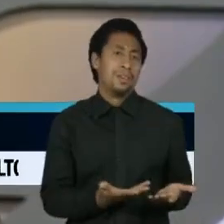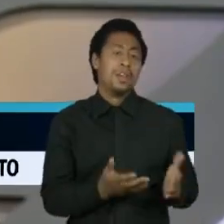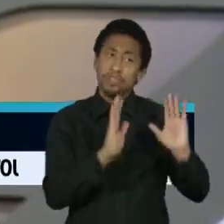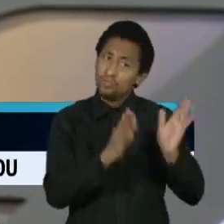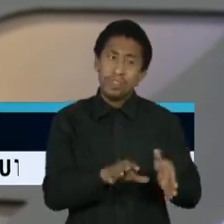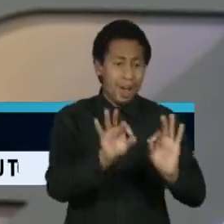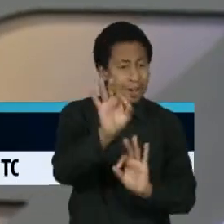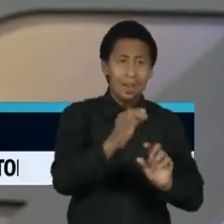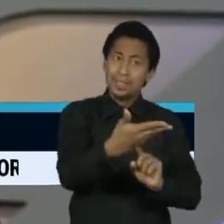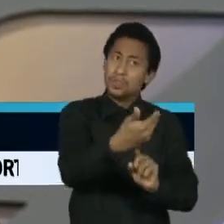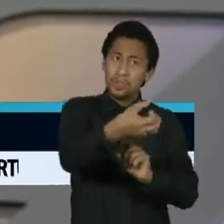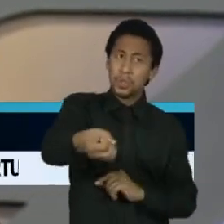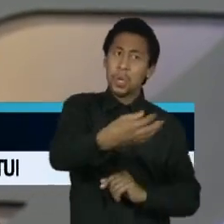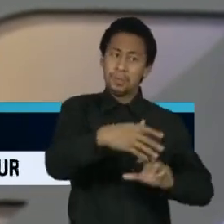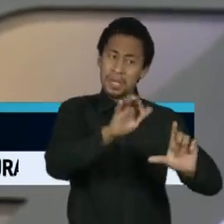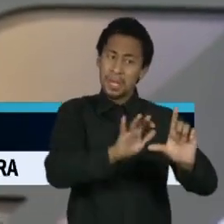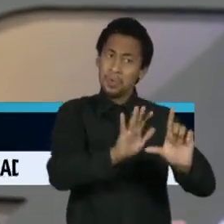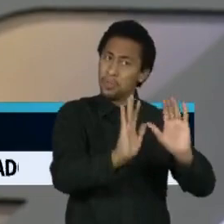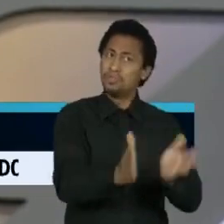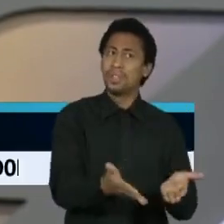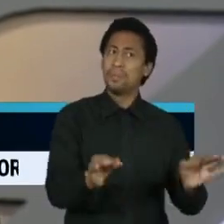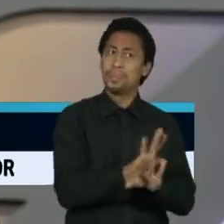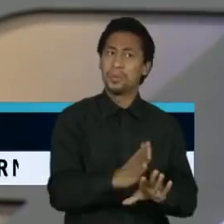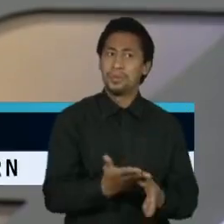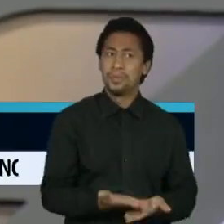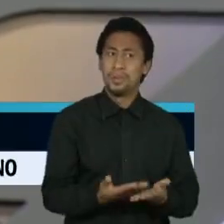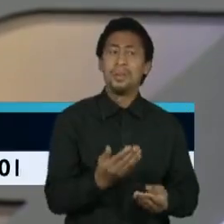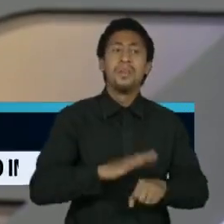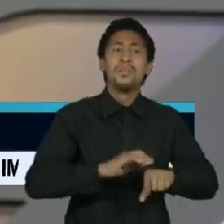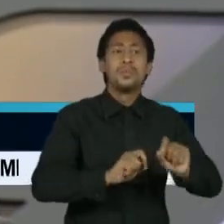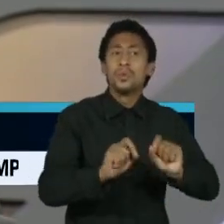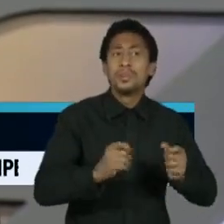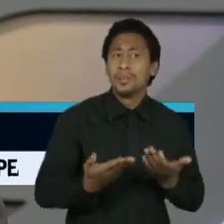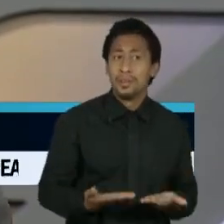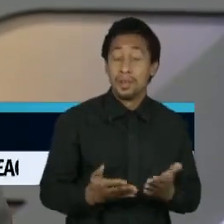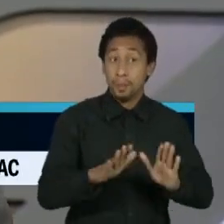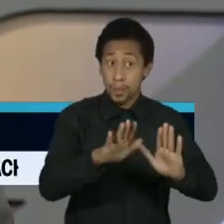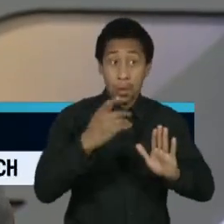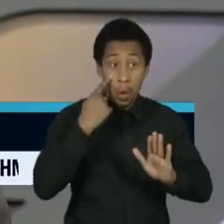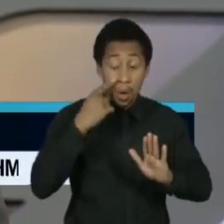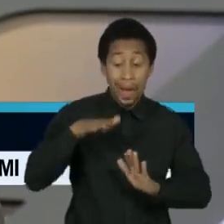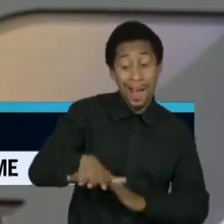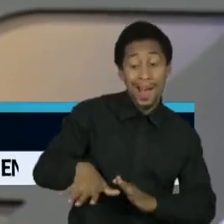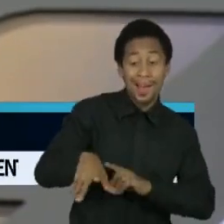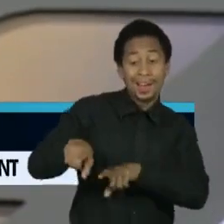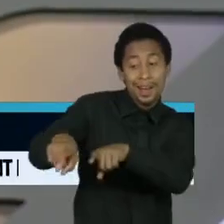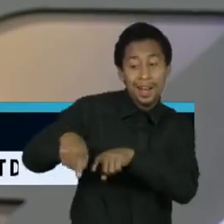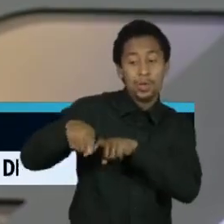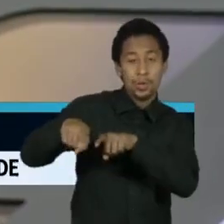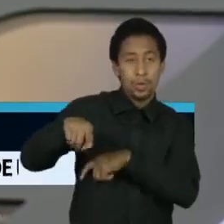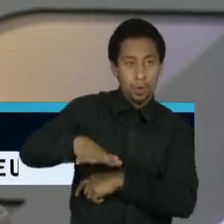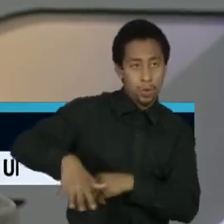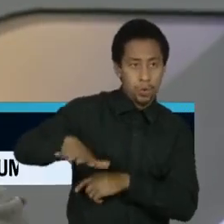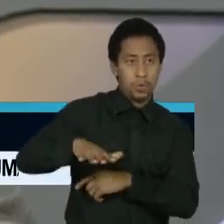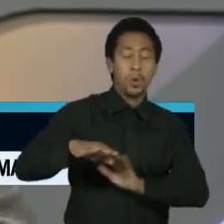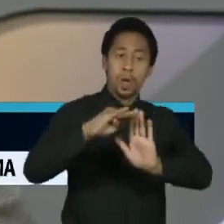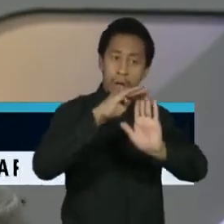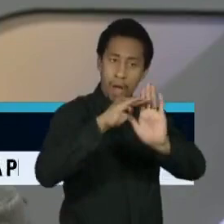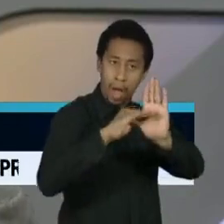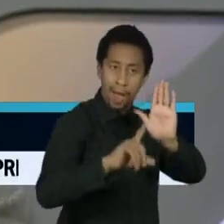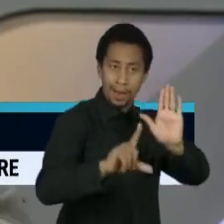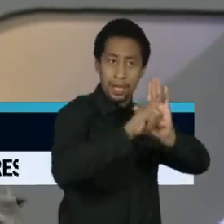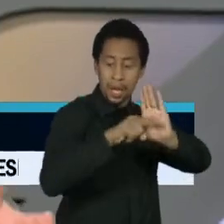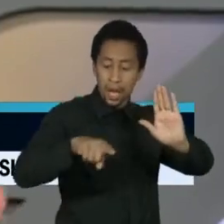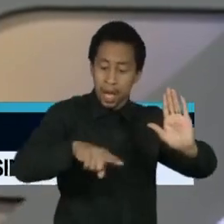o que você tem que fazer é é é que me acontece no agronegócio quem cumpre a legislação de repente vê que de repente